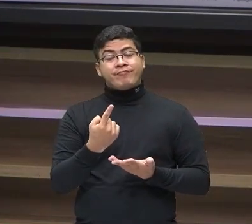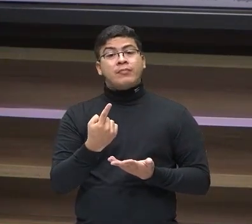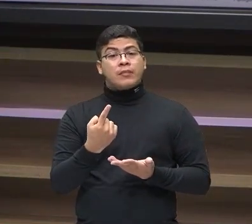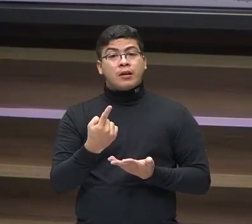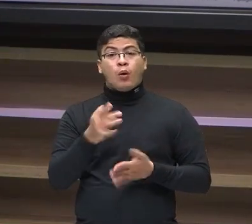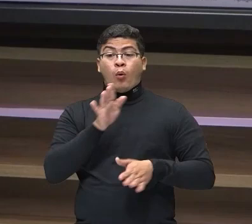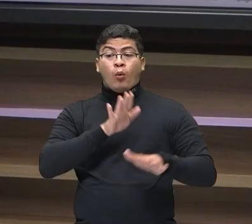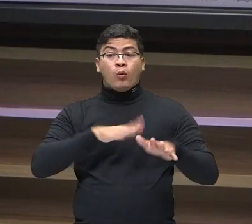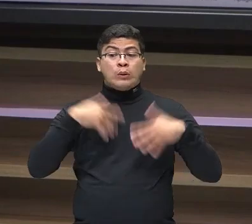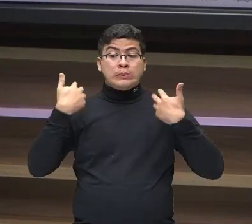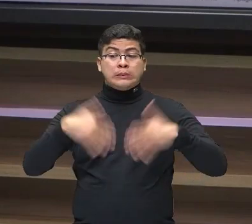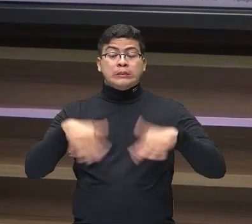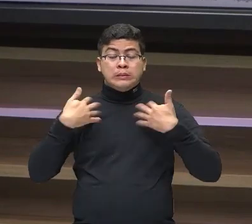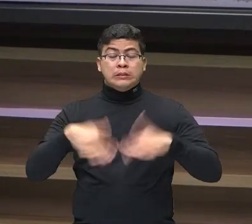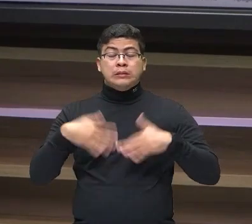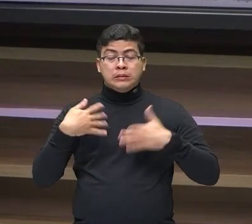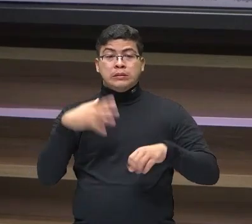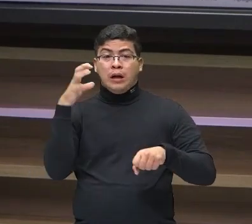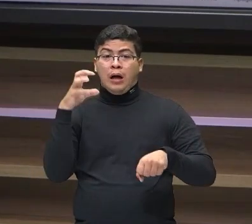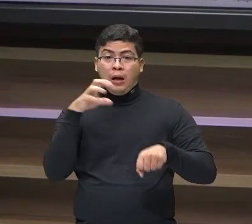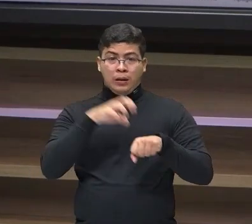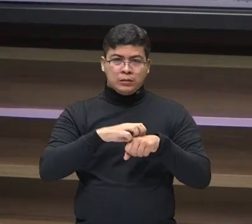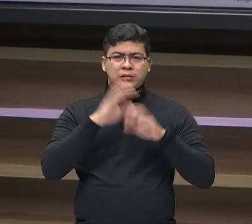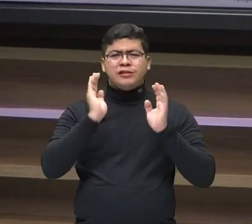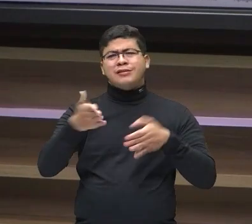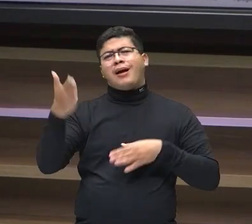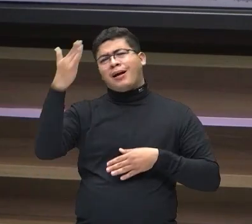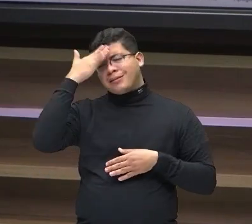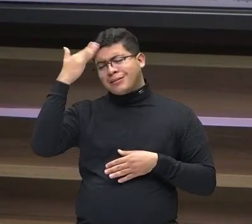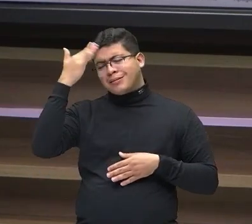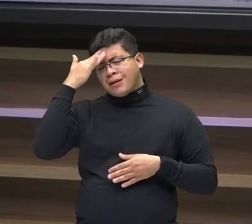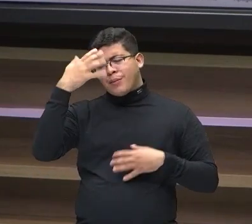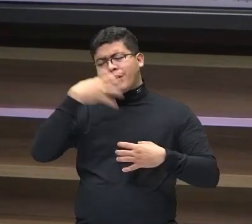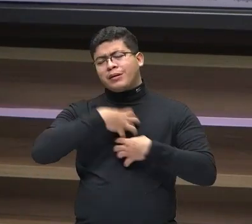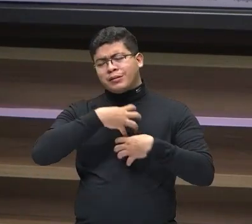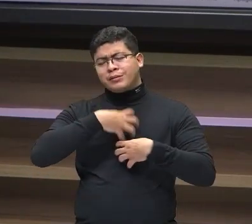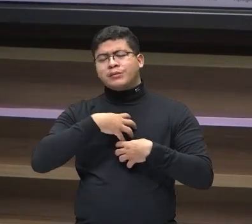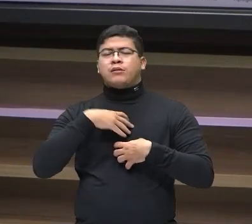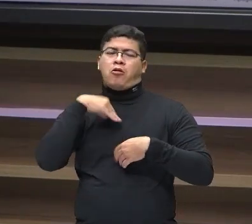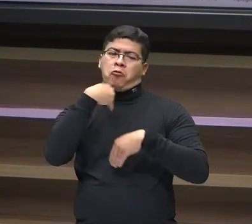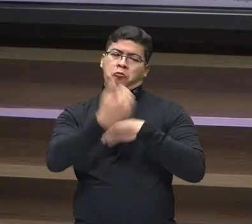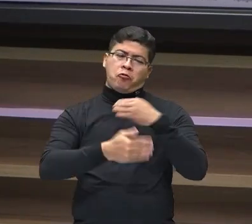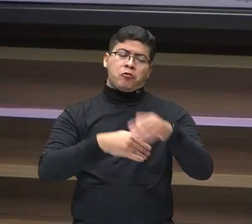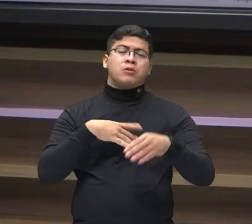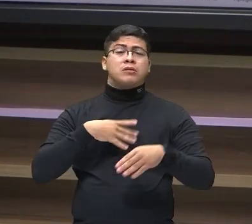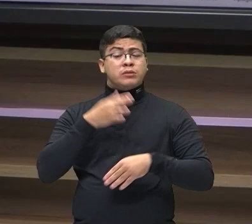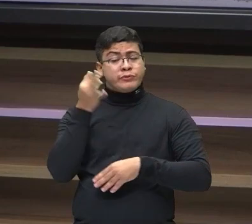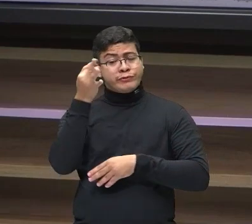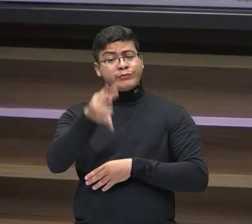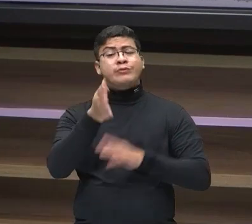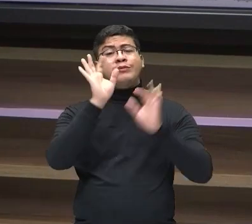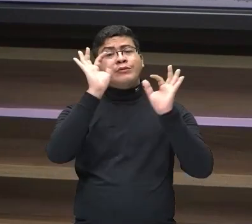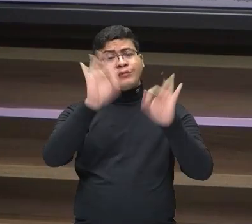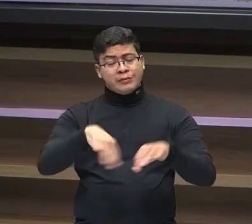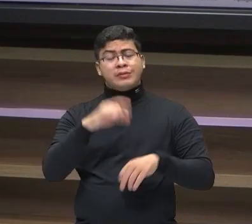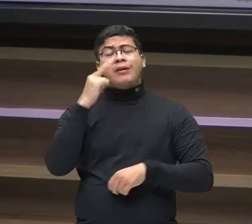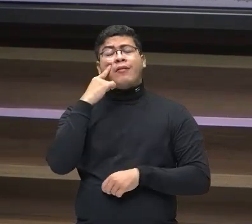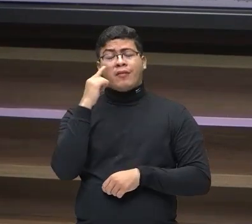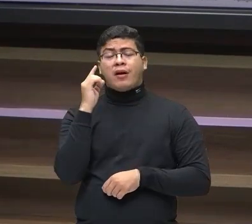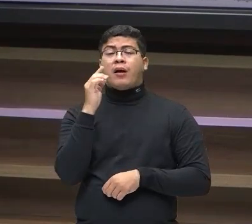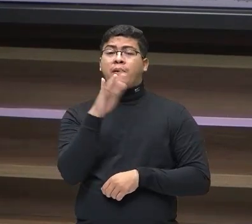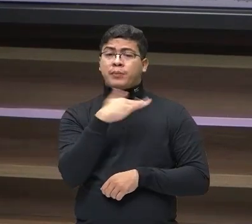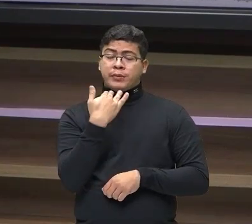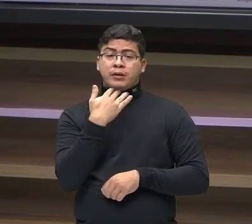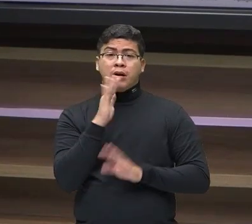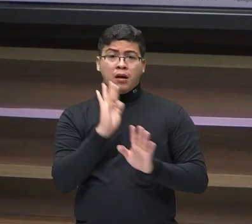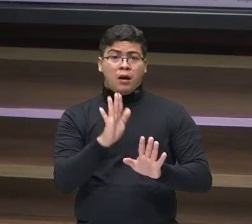desespero, quando o menino foi mordido, ela já sabia das reações, né? Já sabia que era certo que ele poderia morrer. E aí ela foi